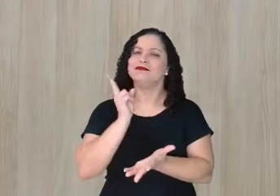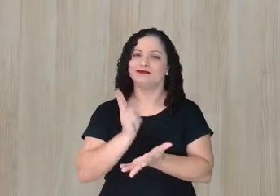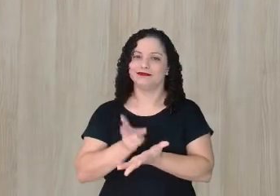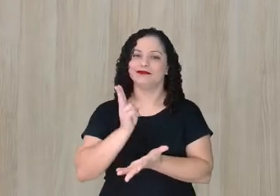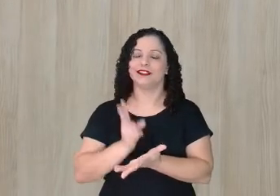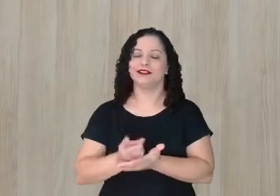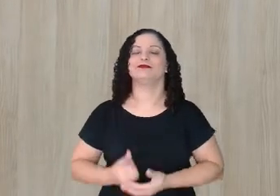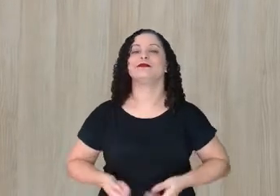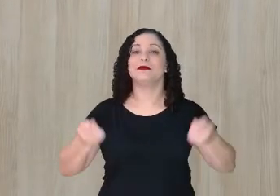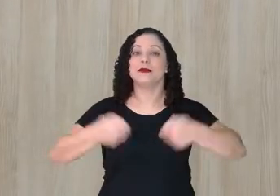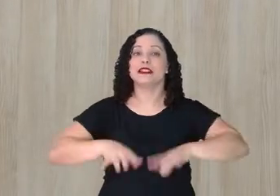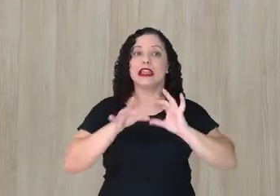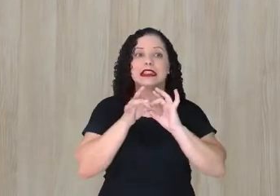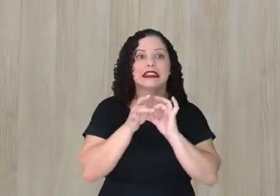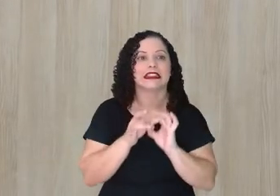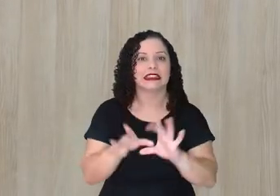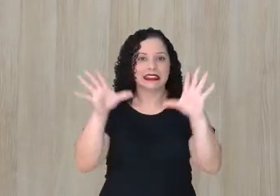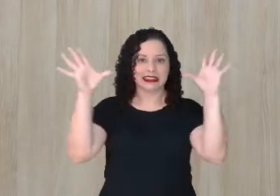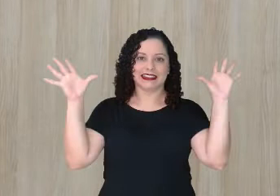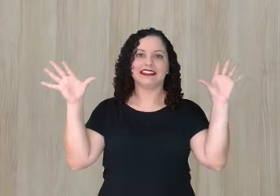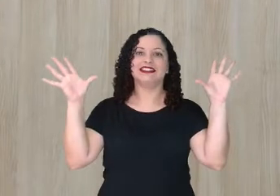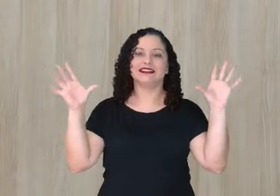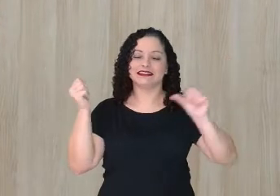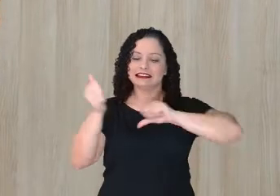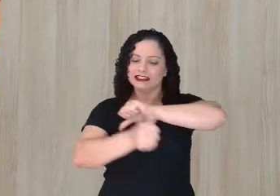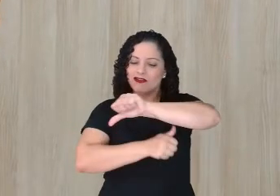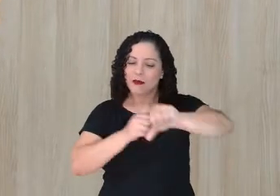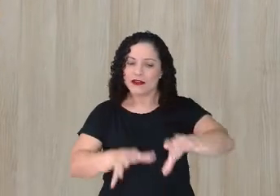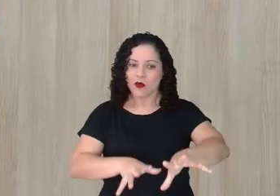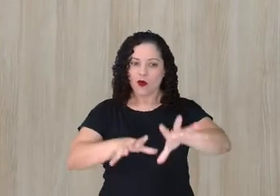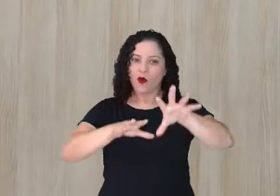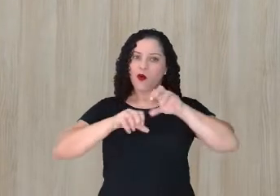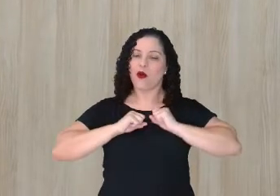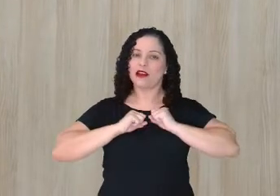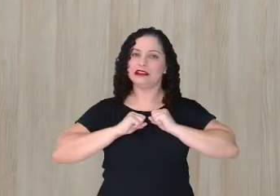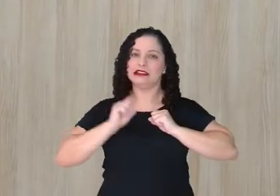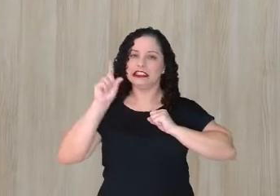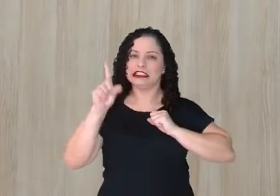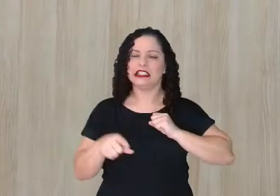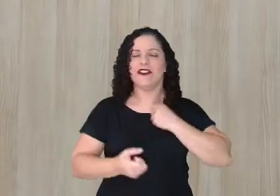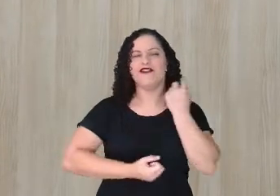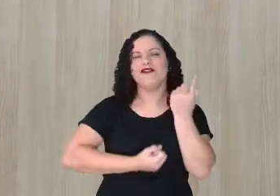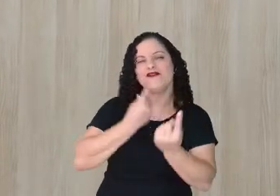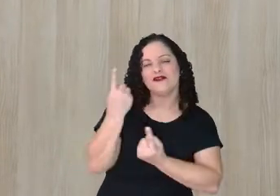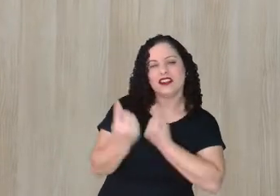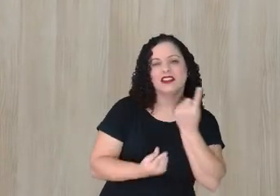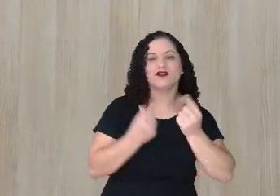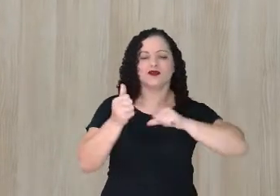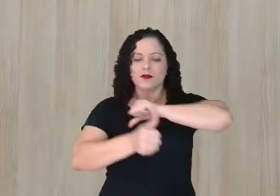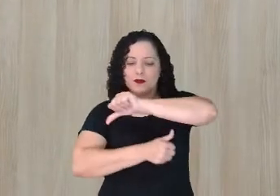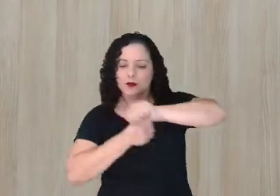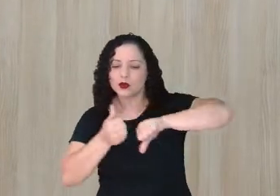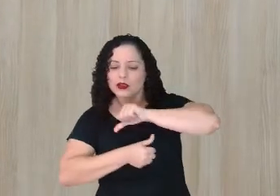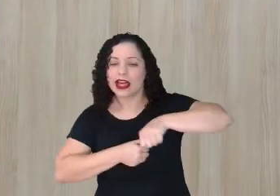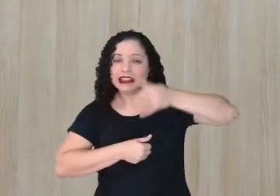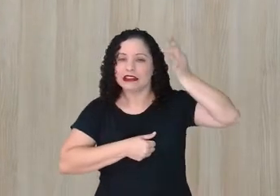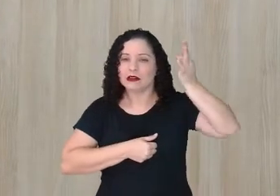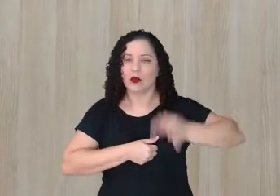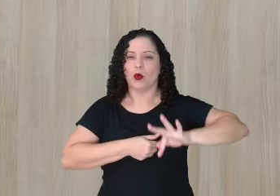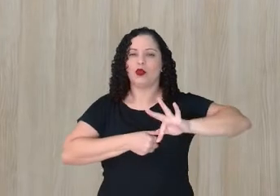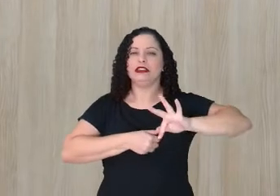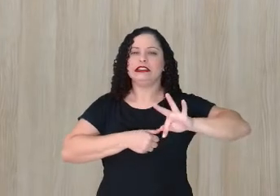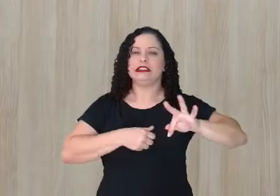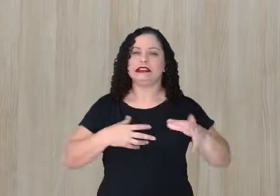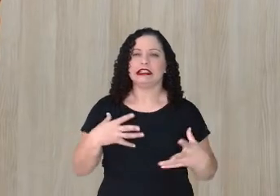precisamos permitir essa transformação. E se transformar dói, machuca, não é? Vocês já imaginaram